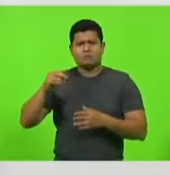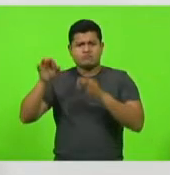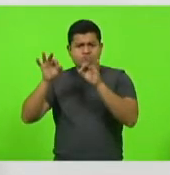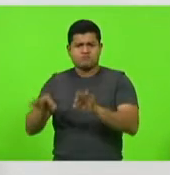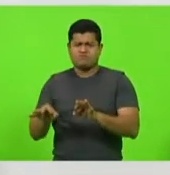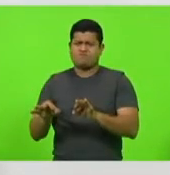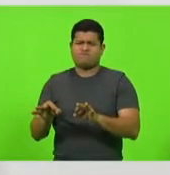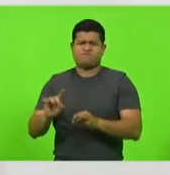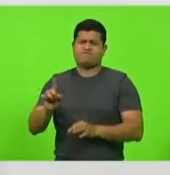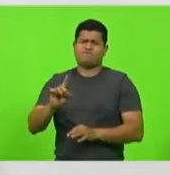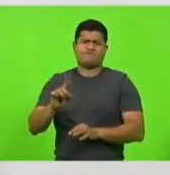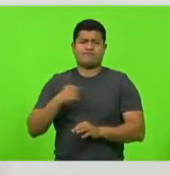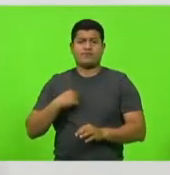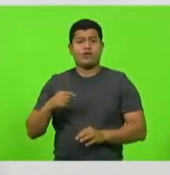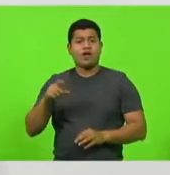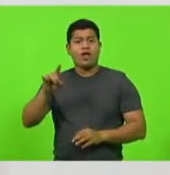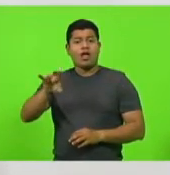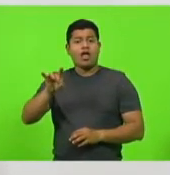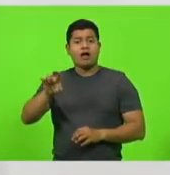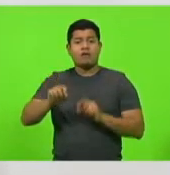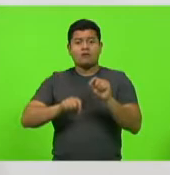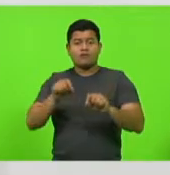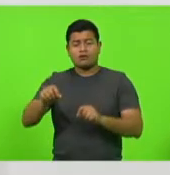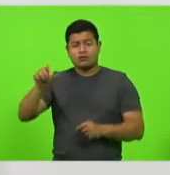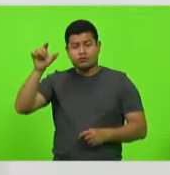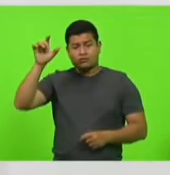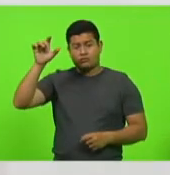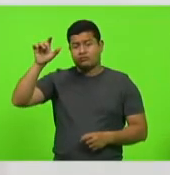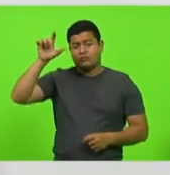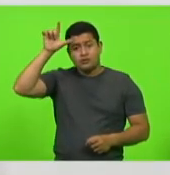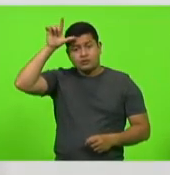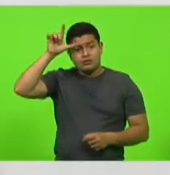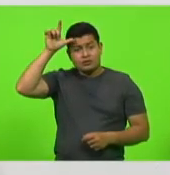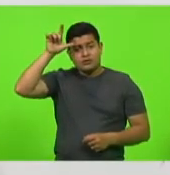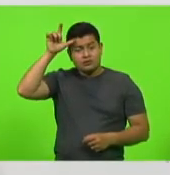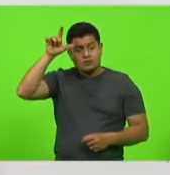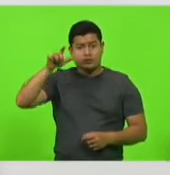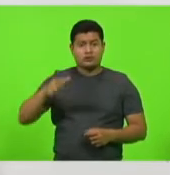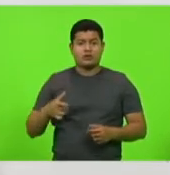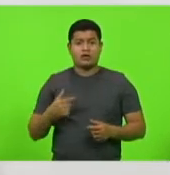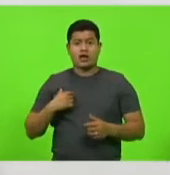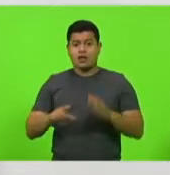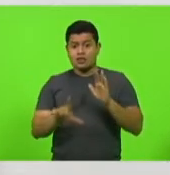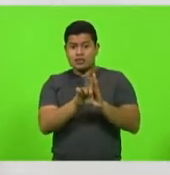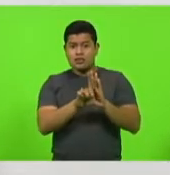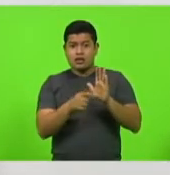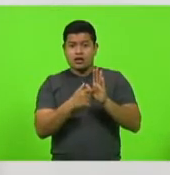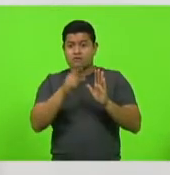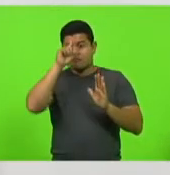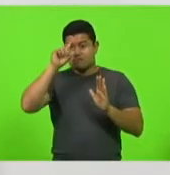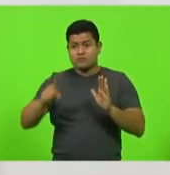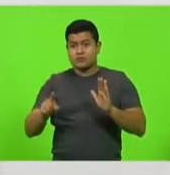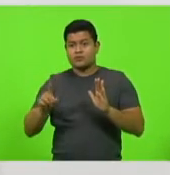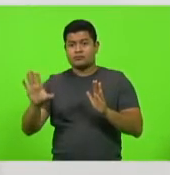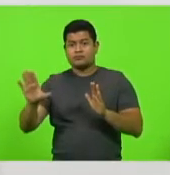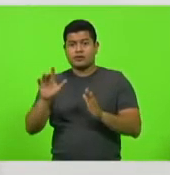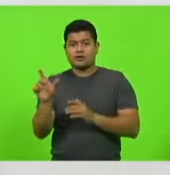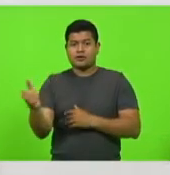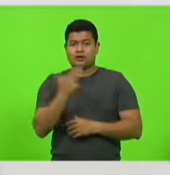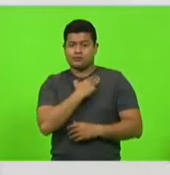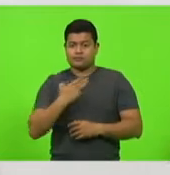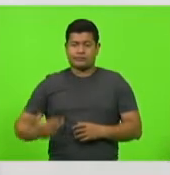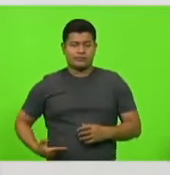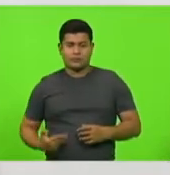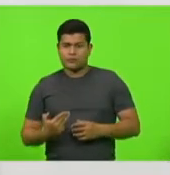ver com a lógica, simplesmente. A lei manda fazer uma coisa, Alexandre de Moraes faz o